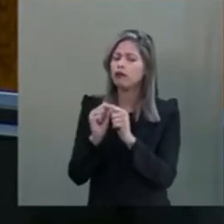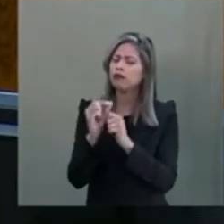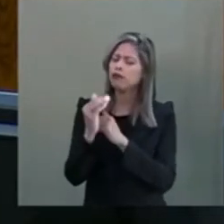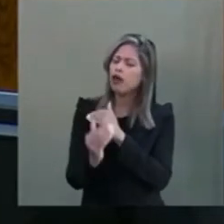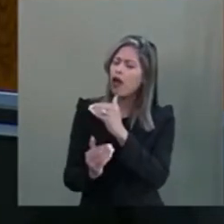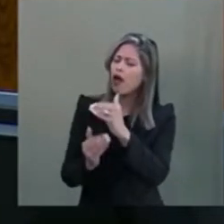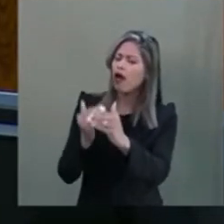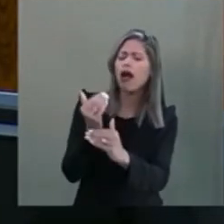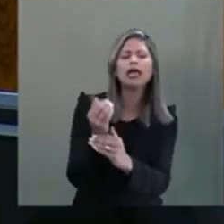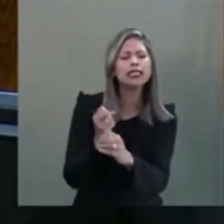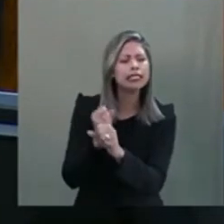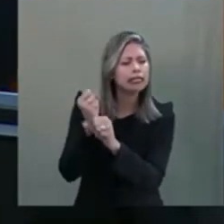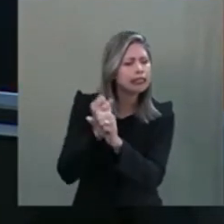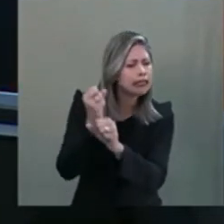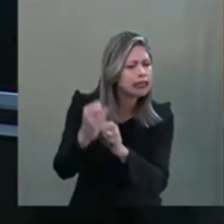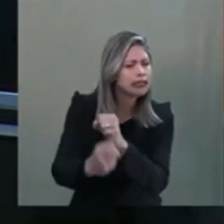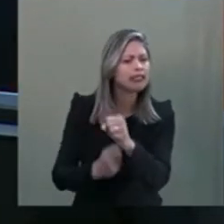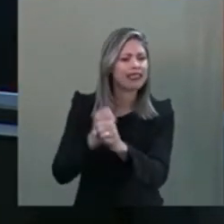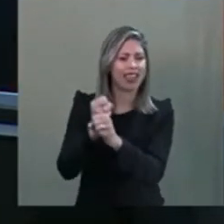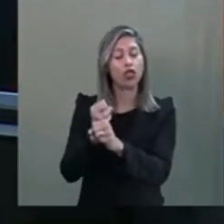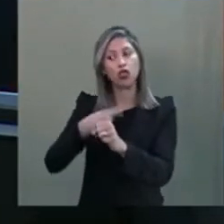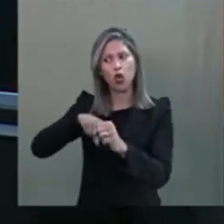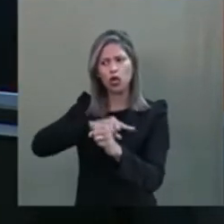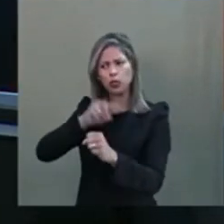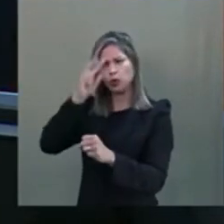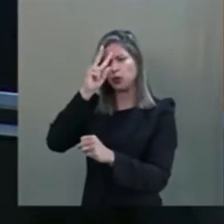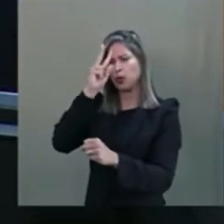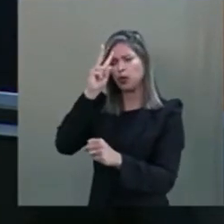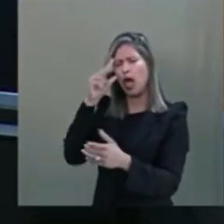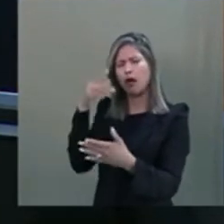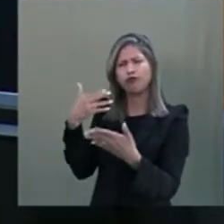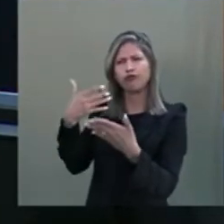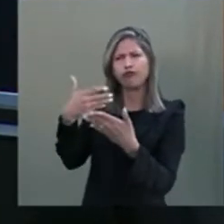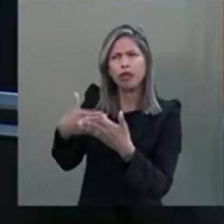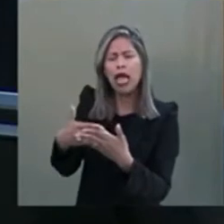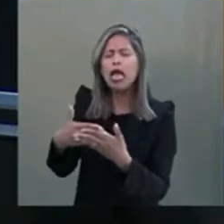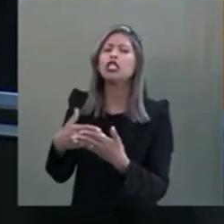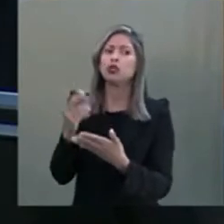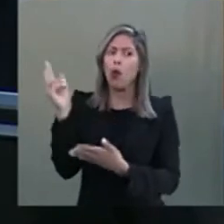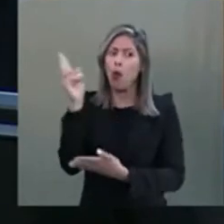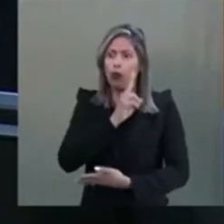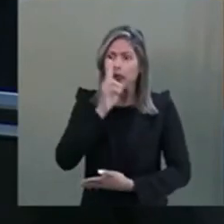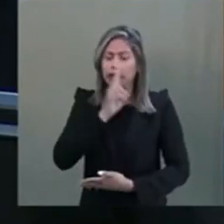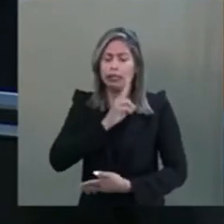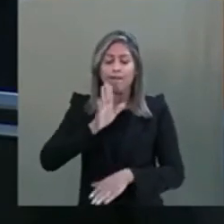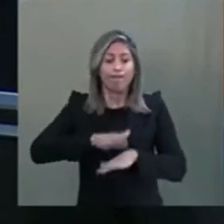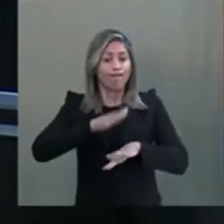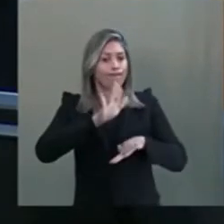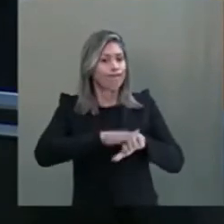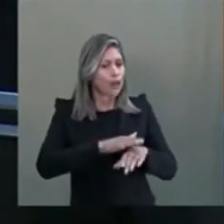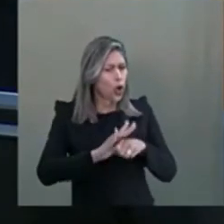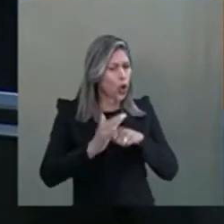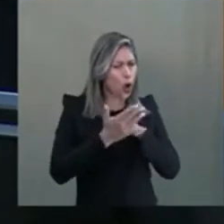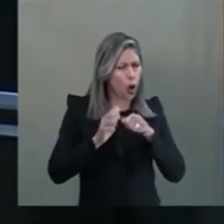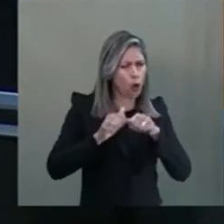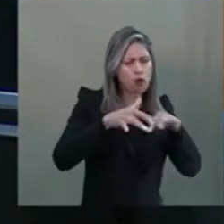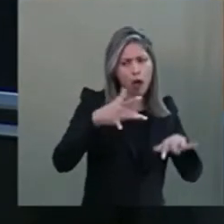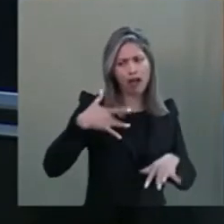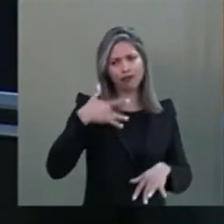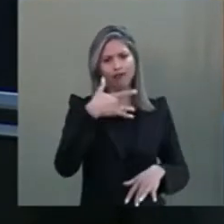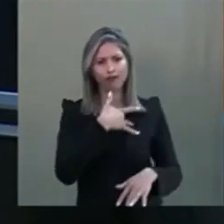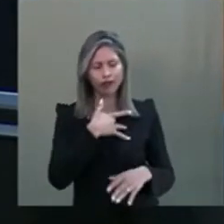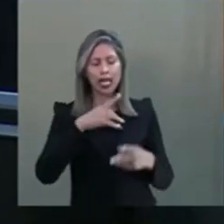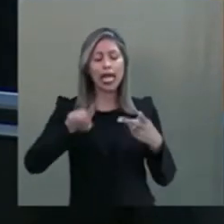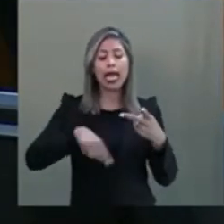mais tormentosos da nossa história, com a emergência de saúde pública do coronavírus, a guerra na